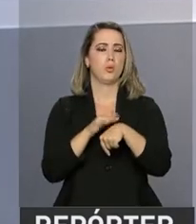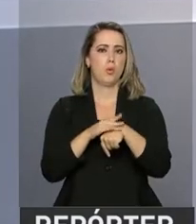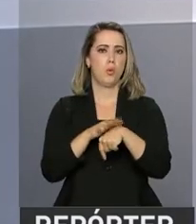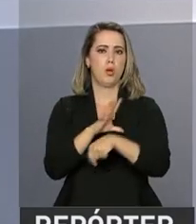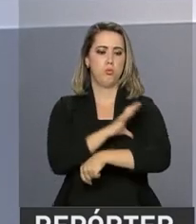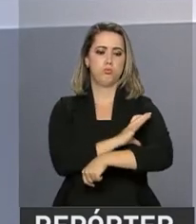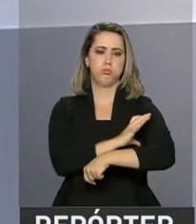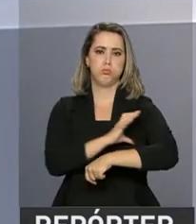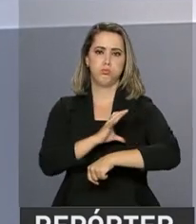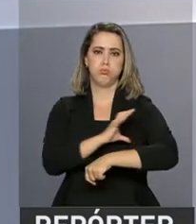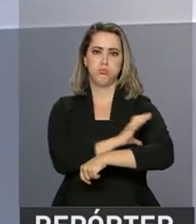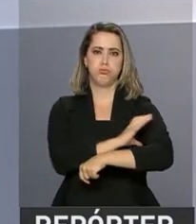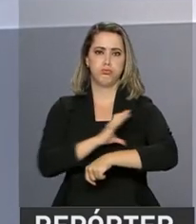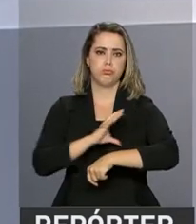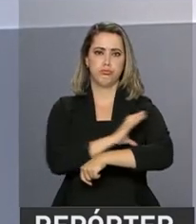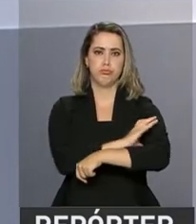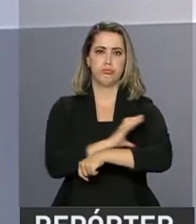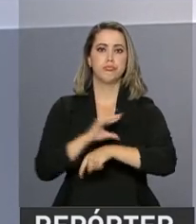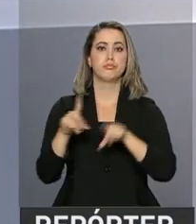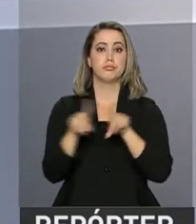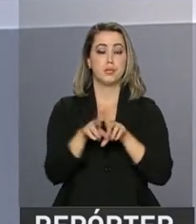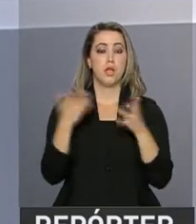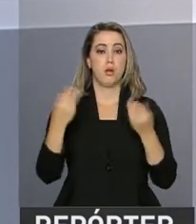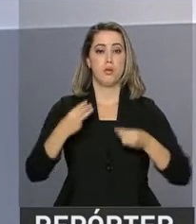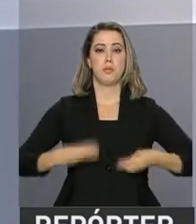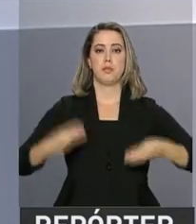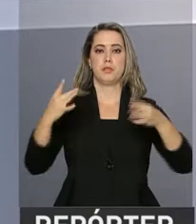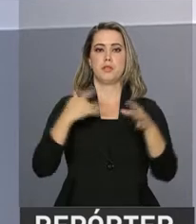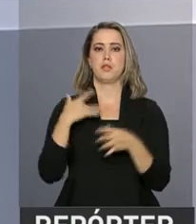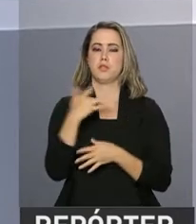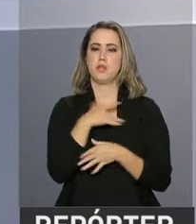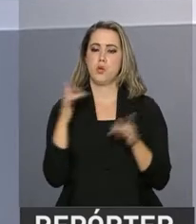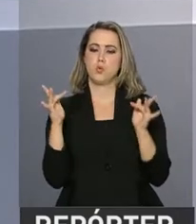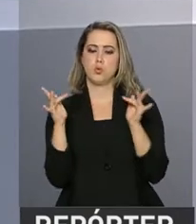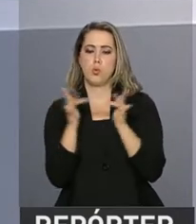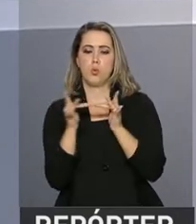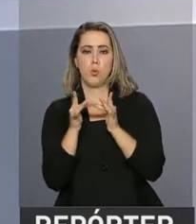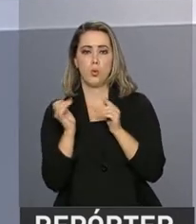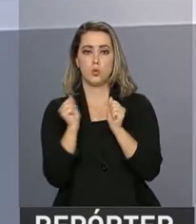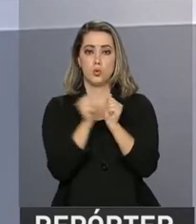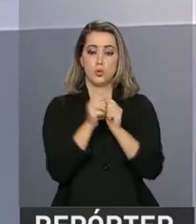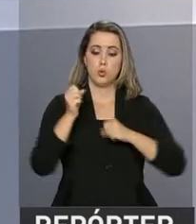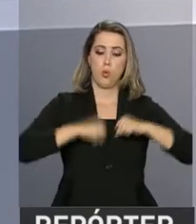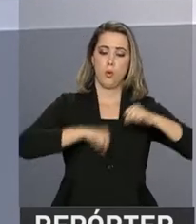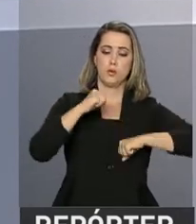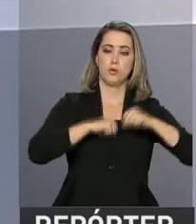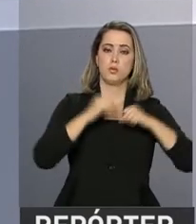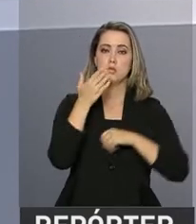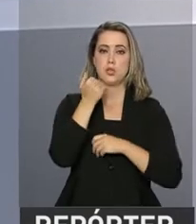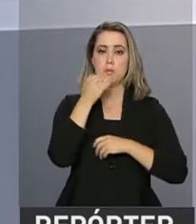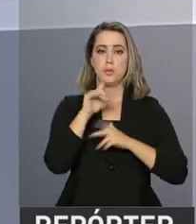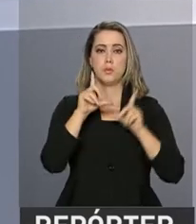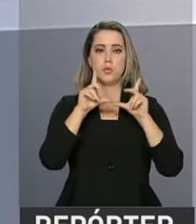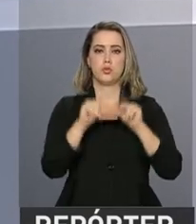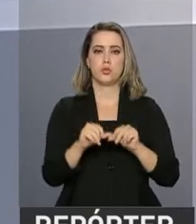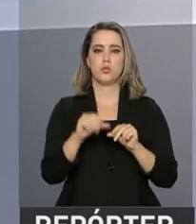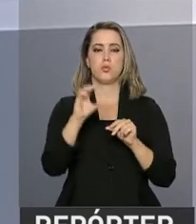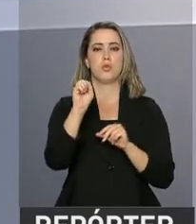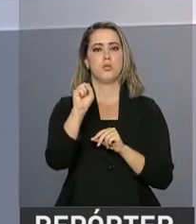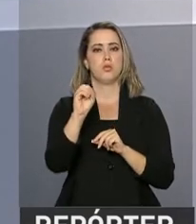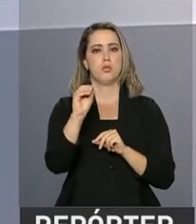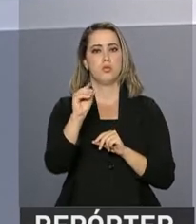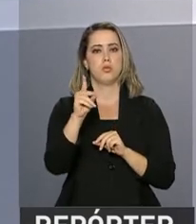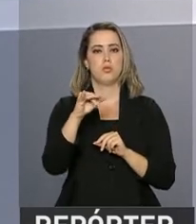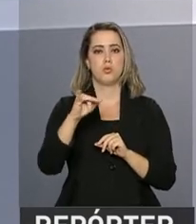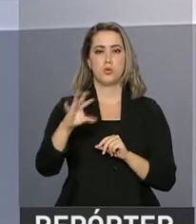atenção o ministério da saúde tem feito acordos com a indústria de alimentos para diminuir a presença do sódio e também de outras substâncias